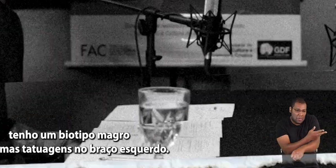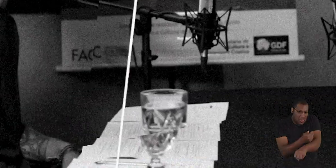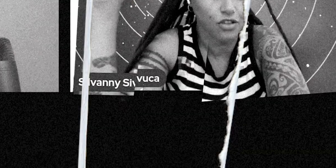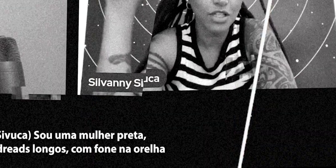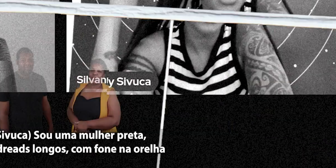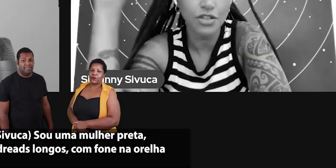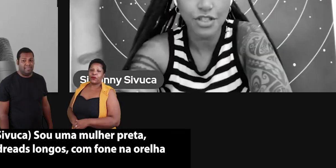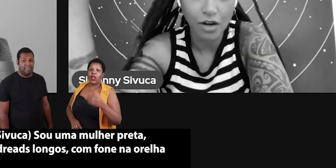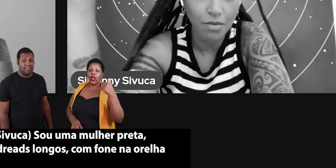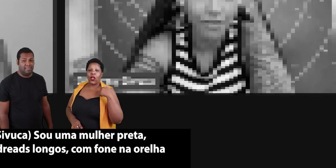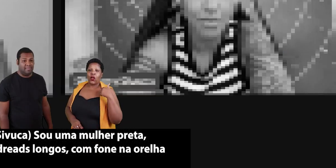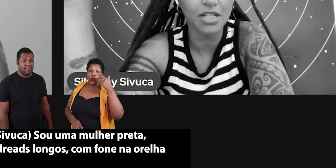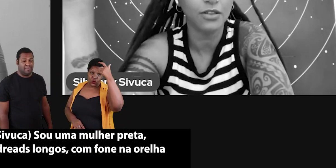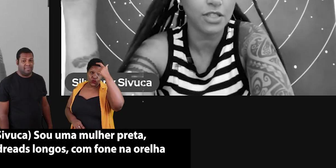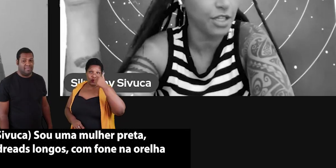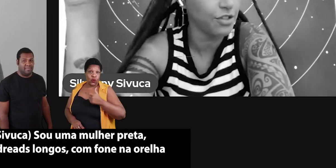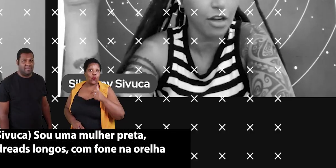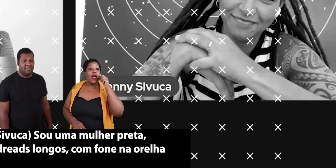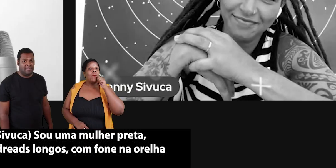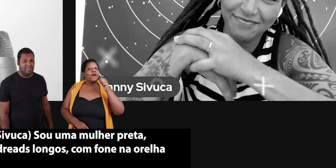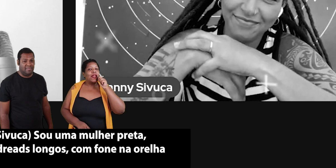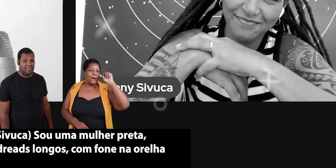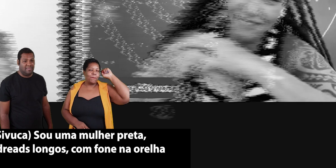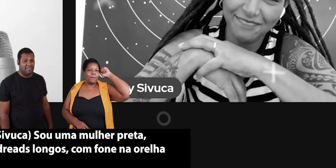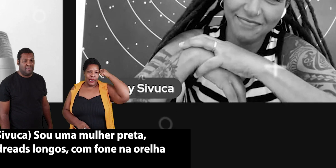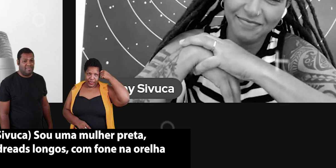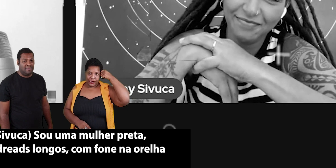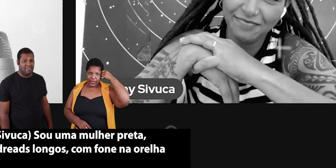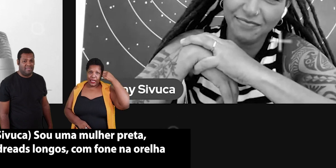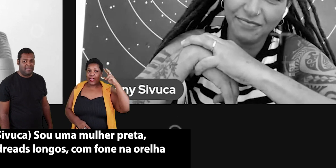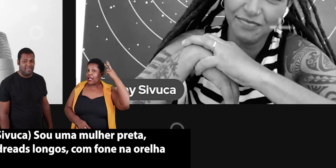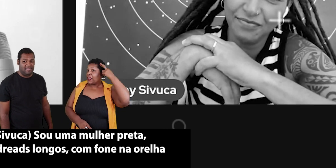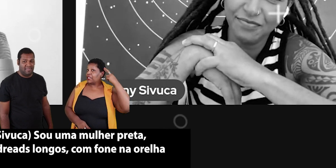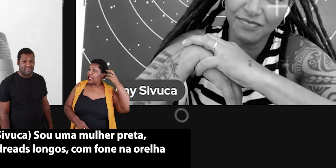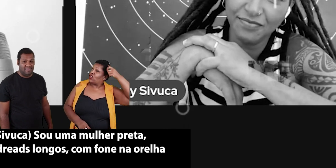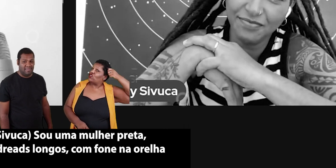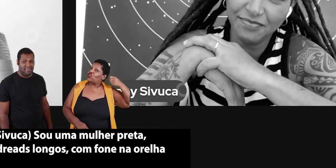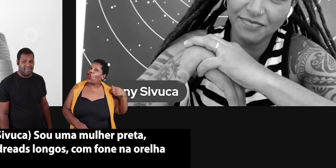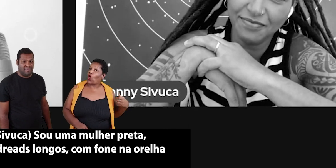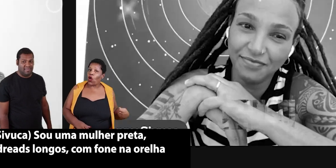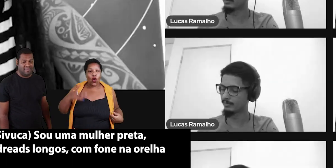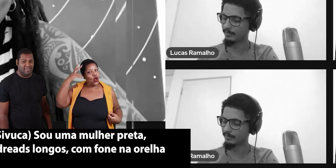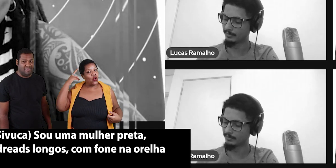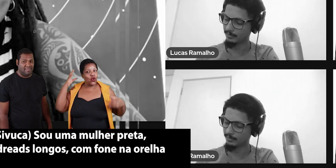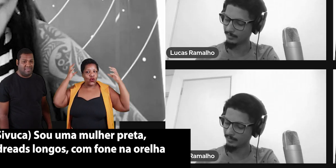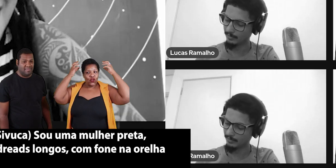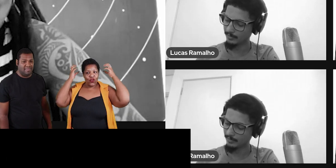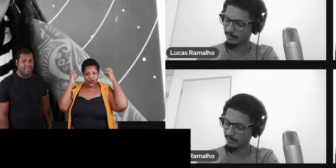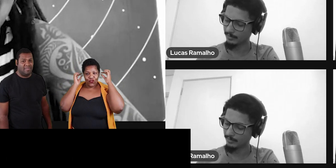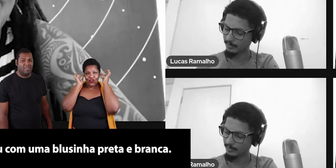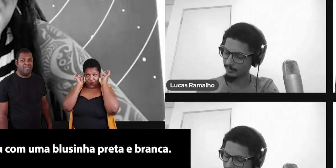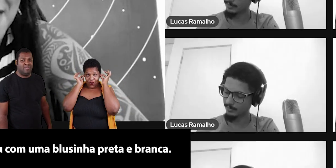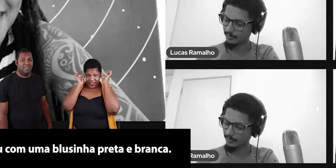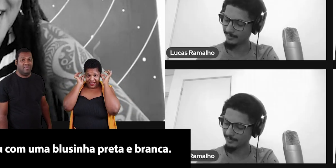braço esquerdo. Eu sou uma mulher preta, com dreads longos, com fone na